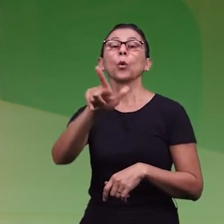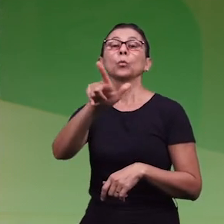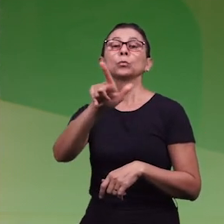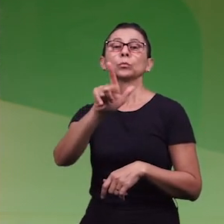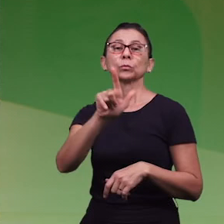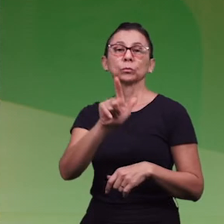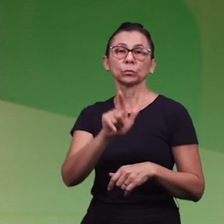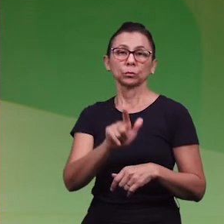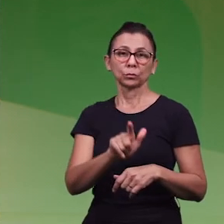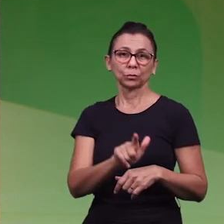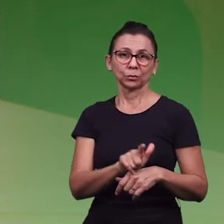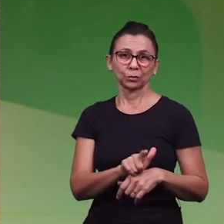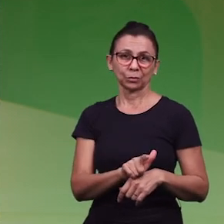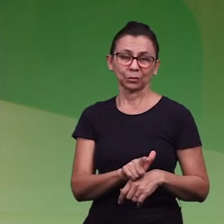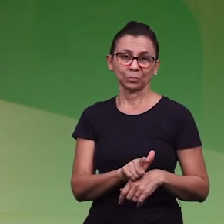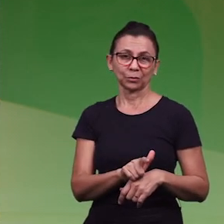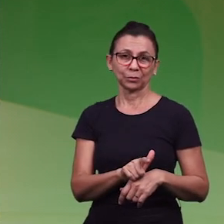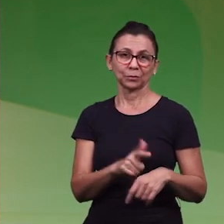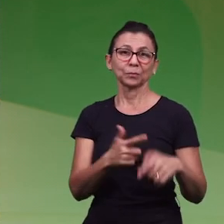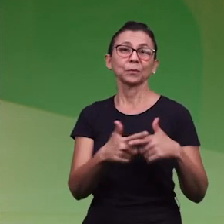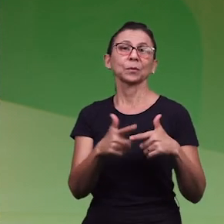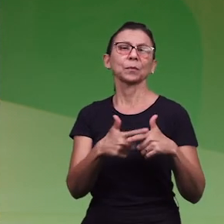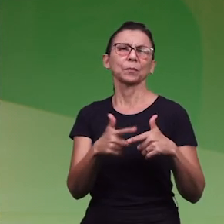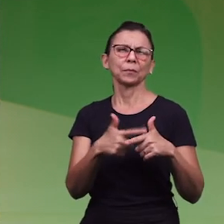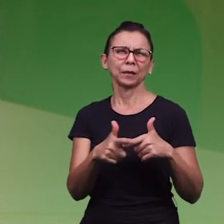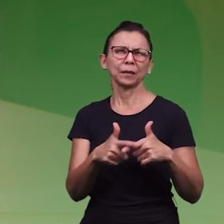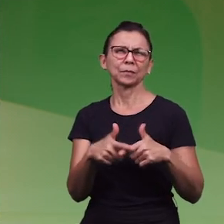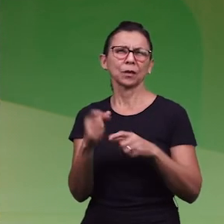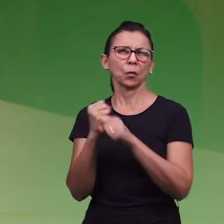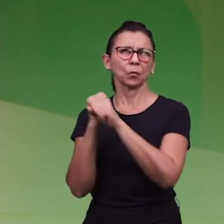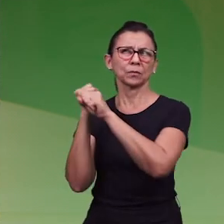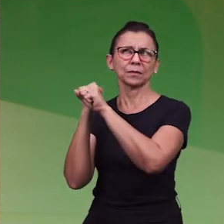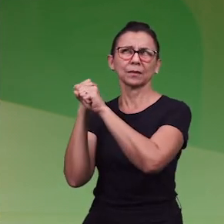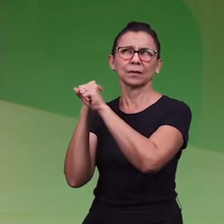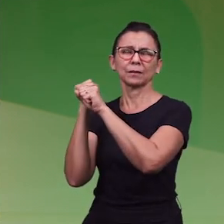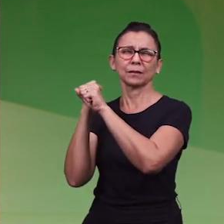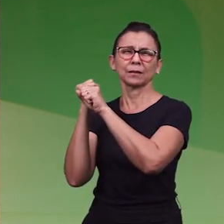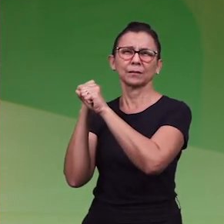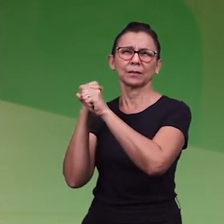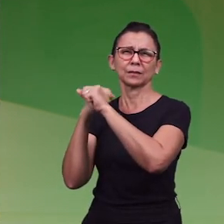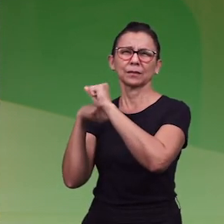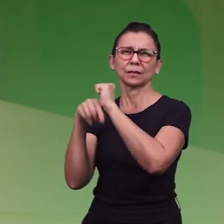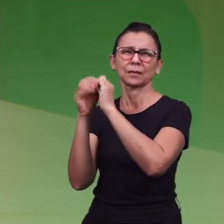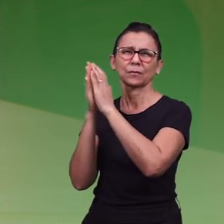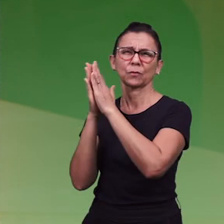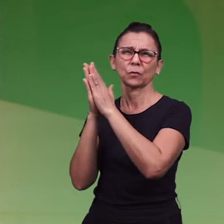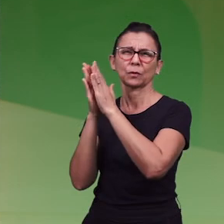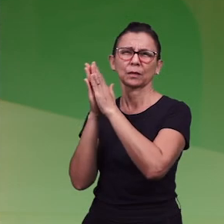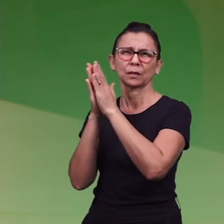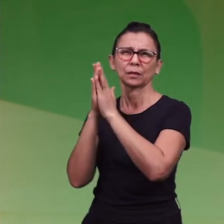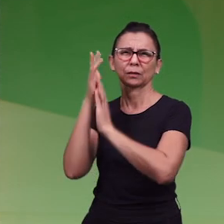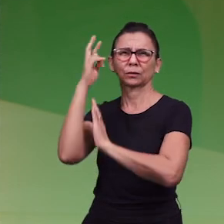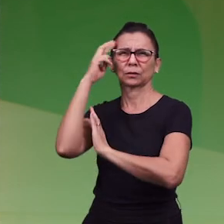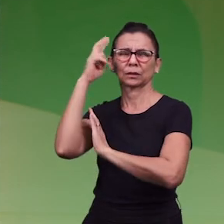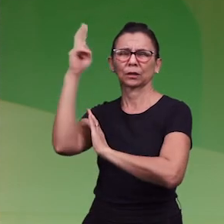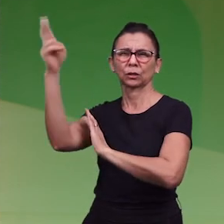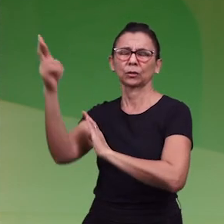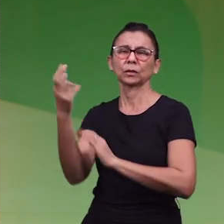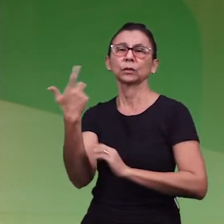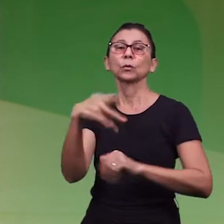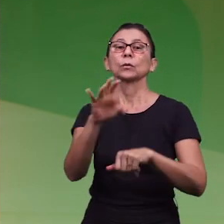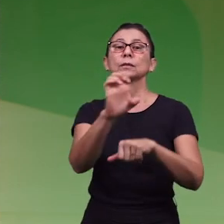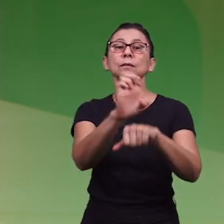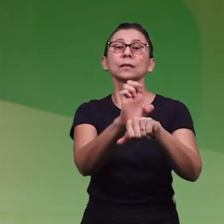era uma oração que ela estava fazendo a Deus já há alguns anos, com um problema que ela vive num outro estado aqui, que não era o estado do Espírito